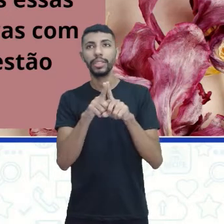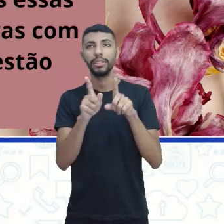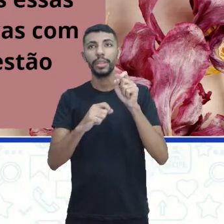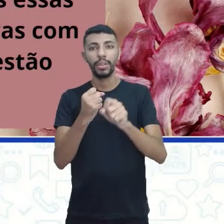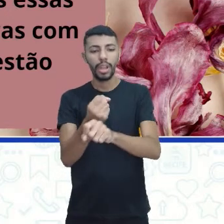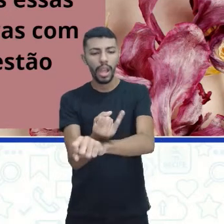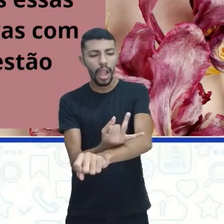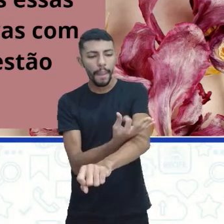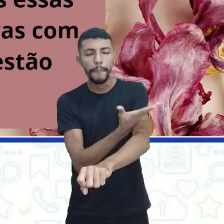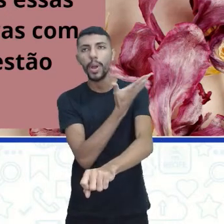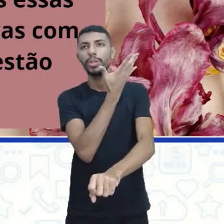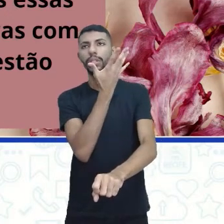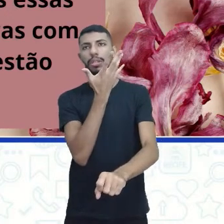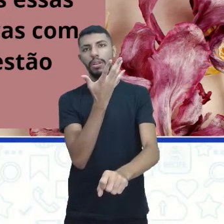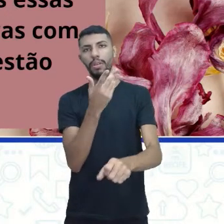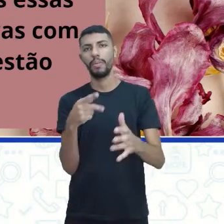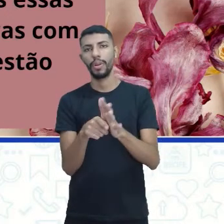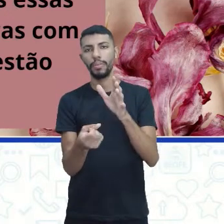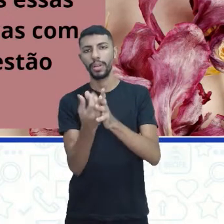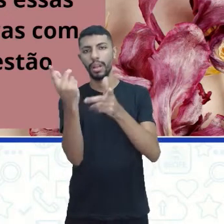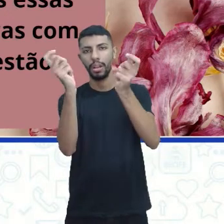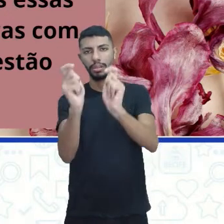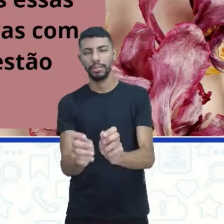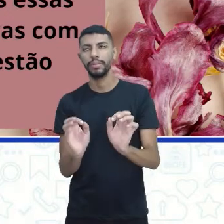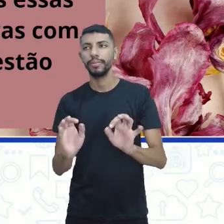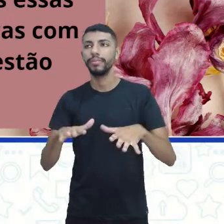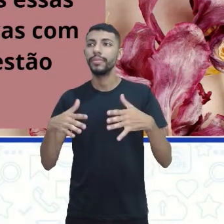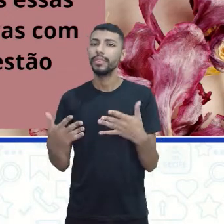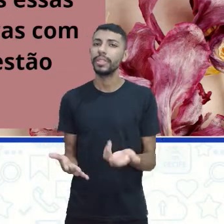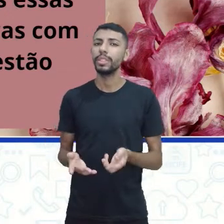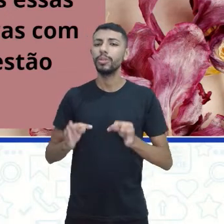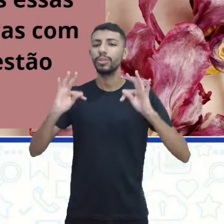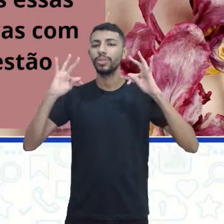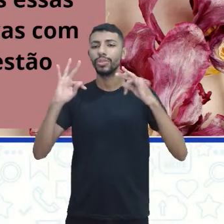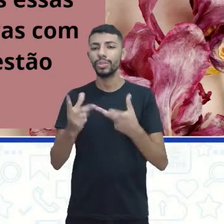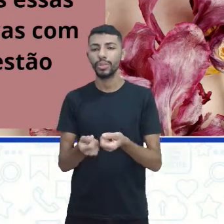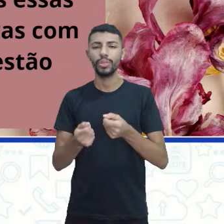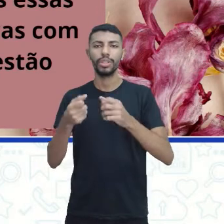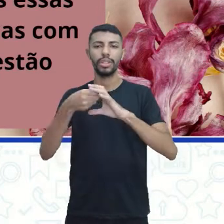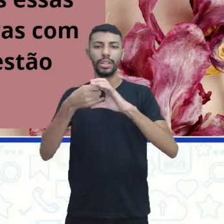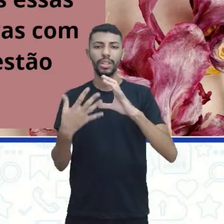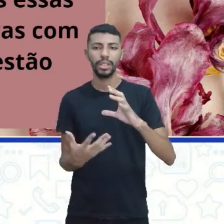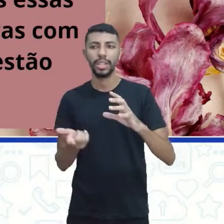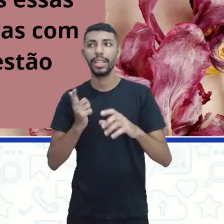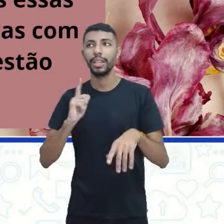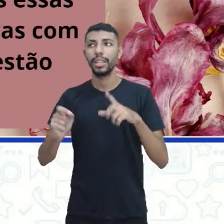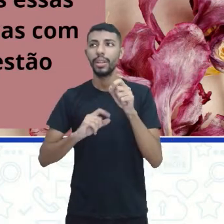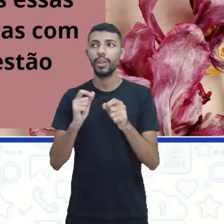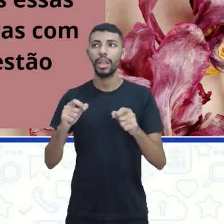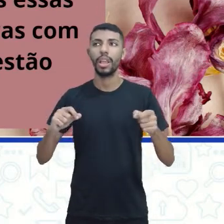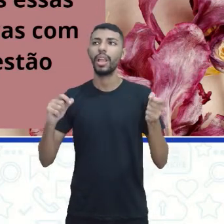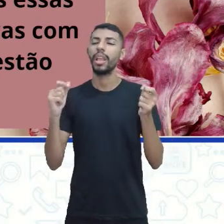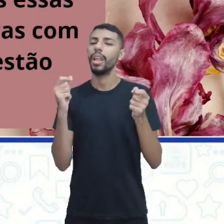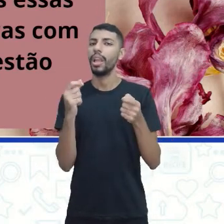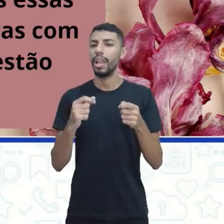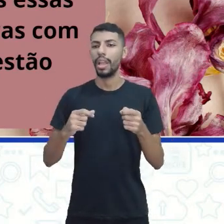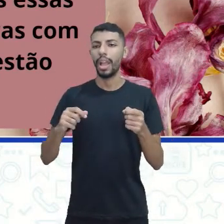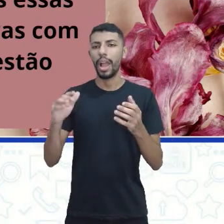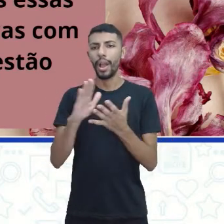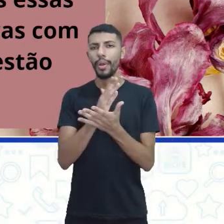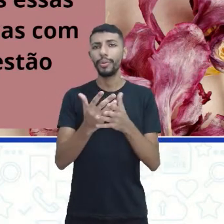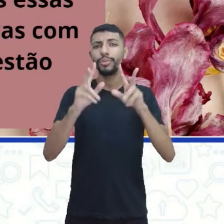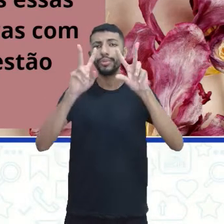na composição. Então, todas essas características estão presentes em obras com outros temas, mas